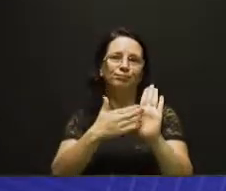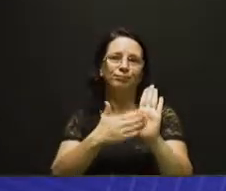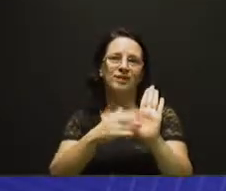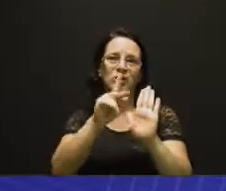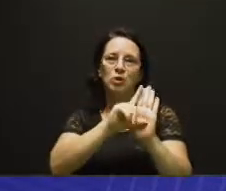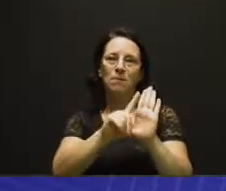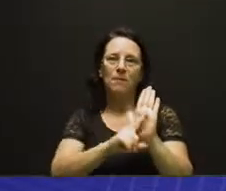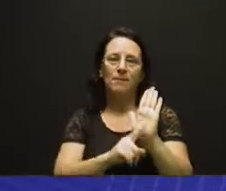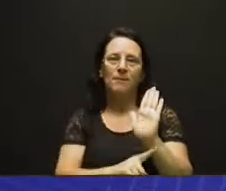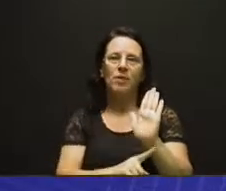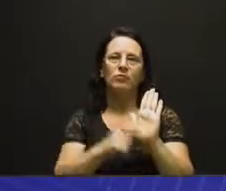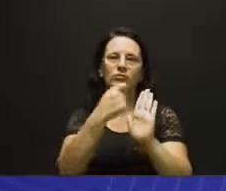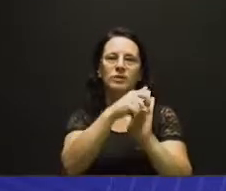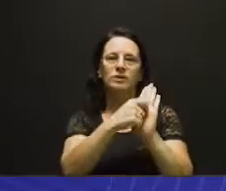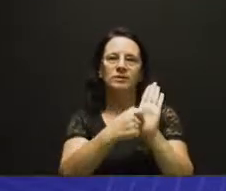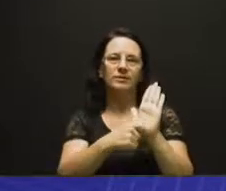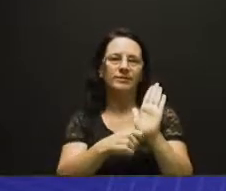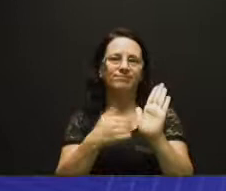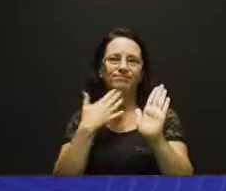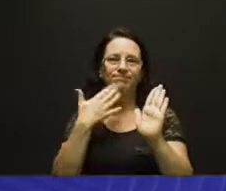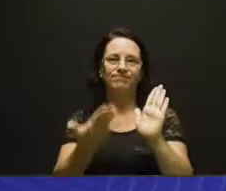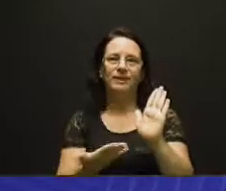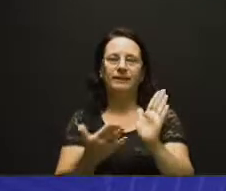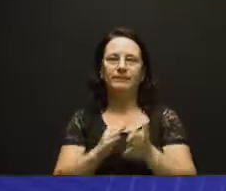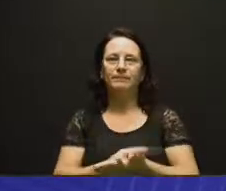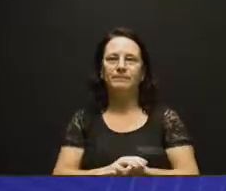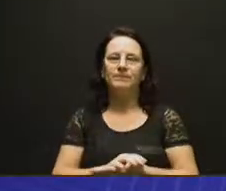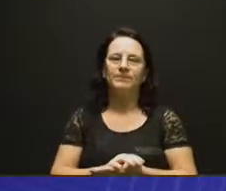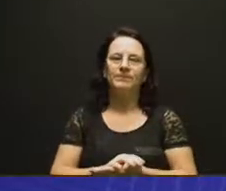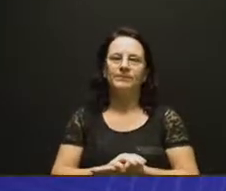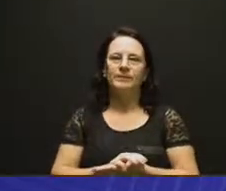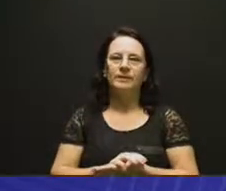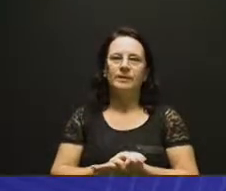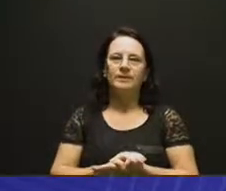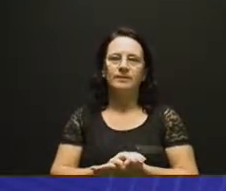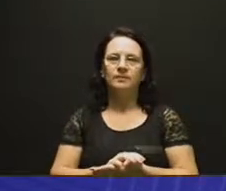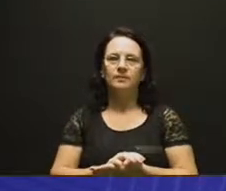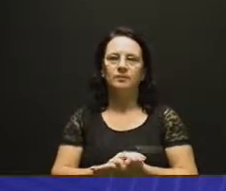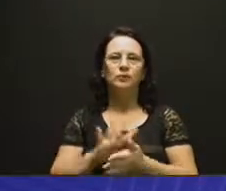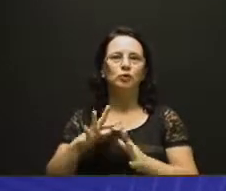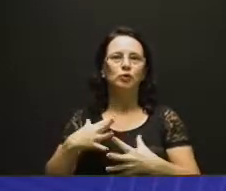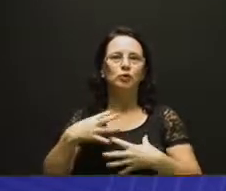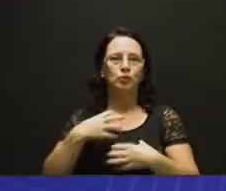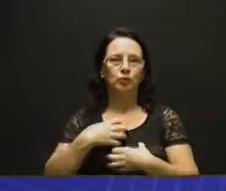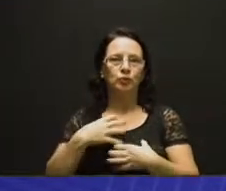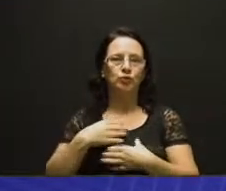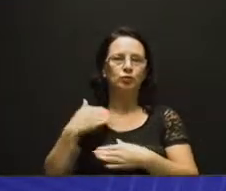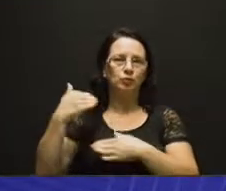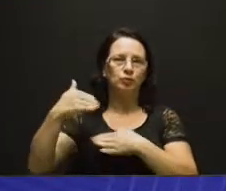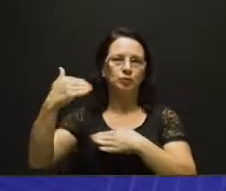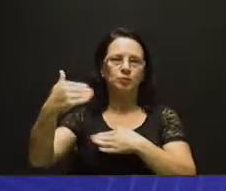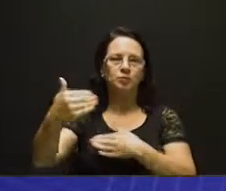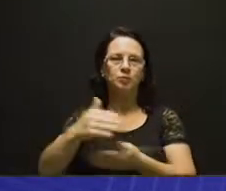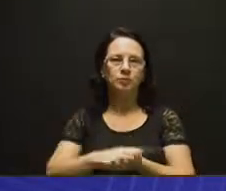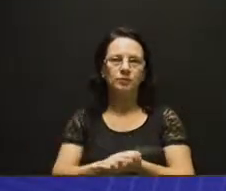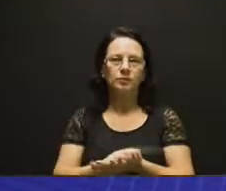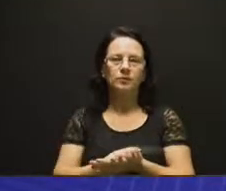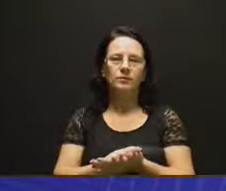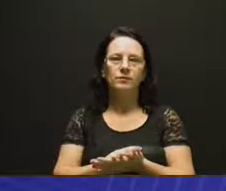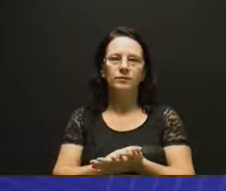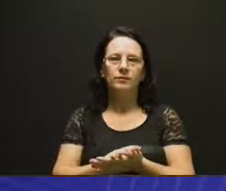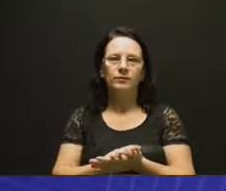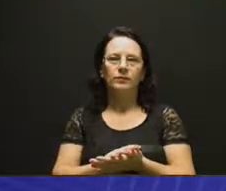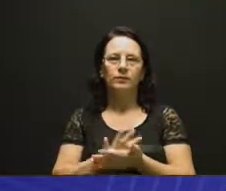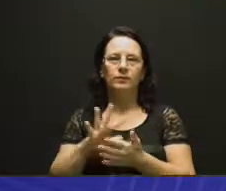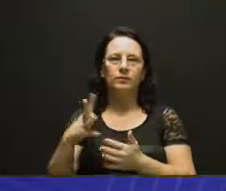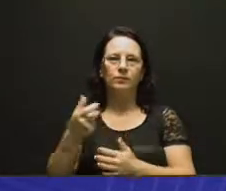monte de palavra escrita no papel é então é toda forma que vocês vão ver mais para frente toda forma discriminada de